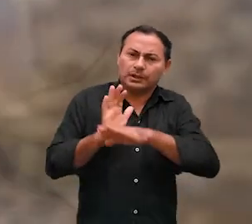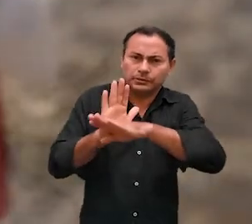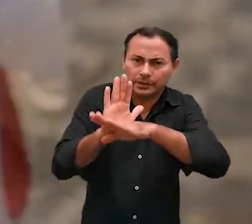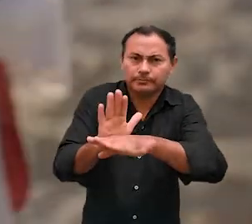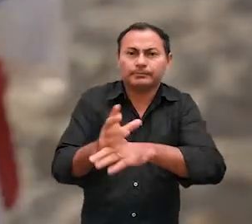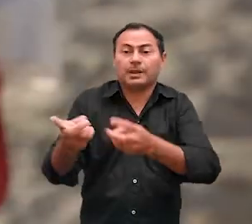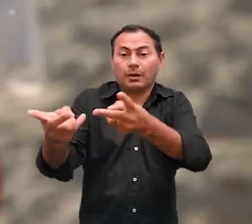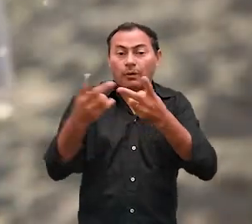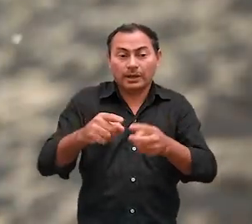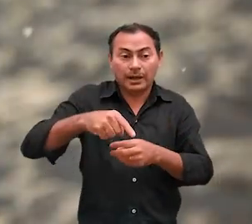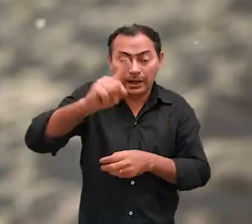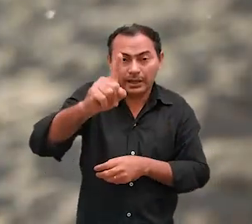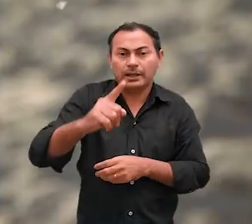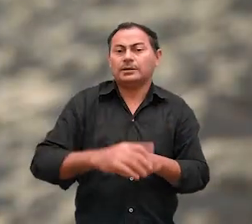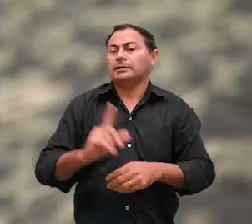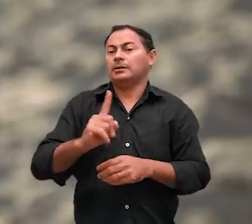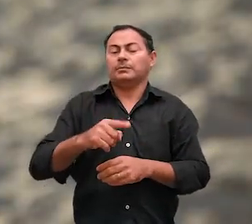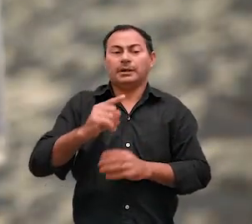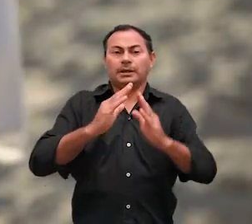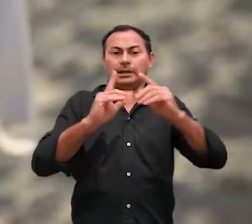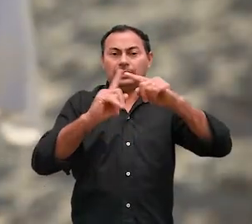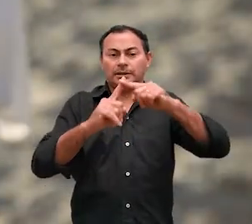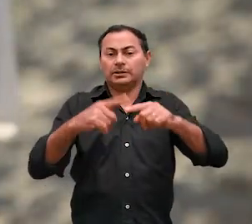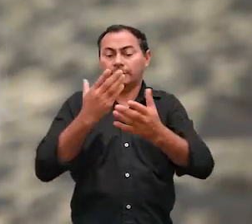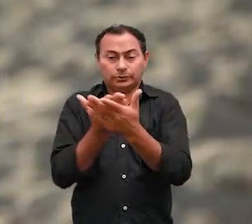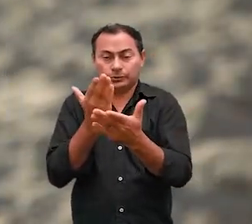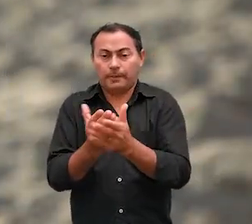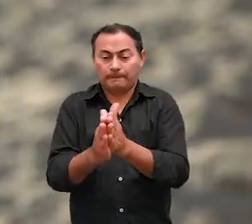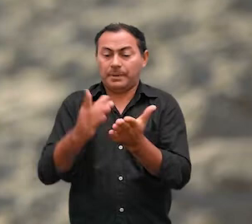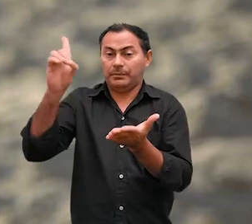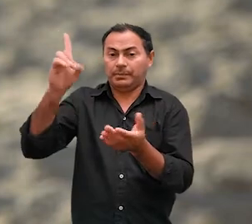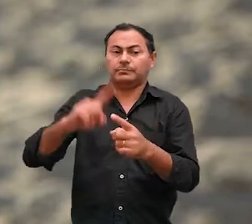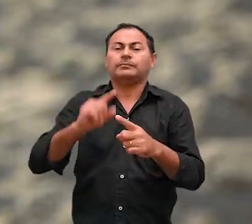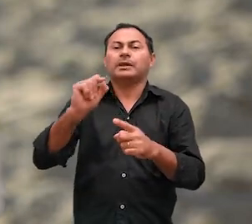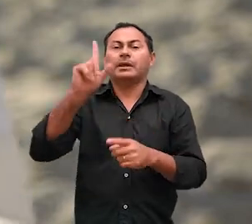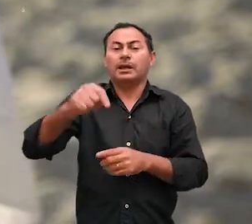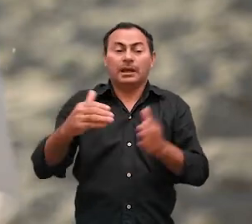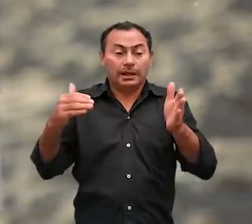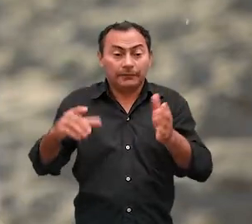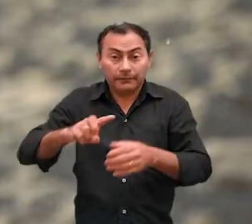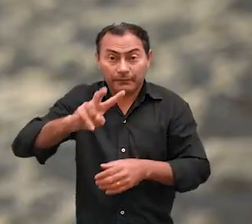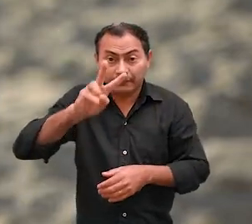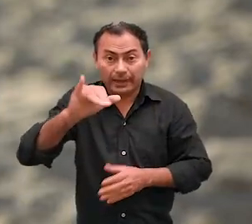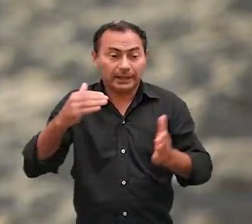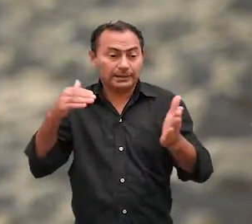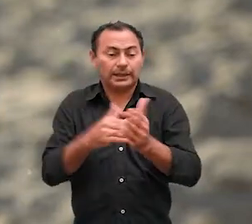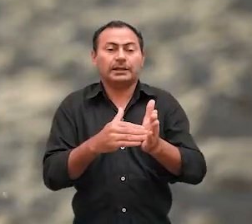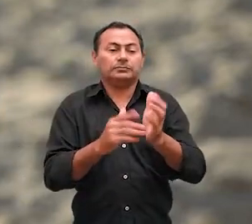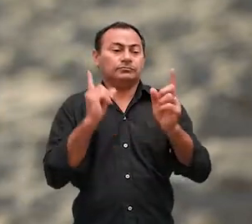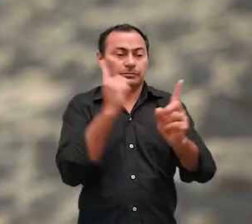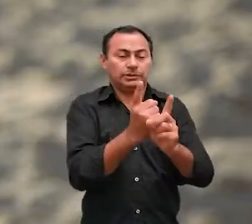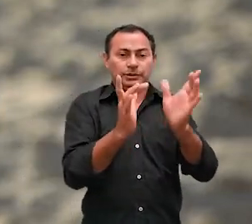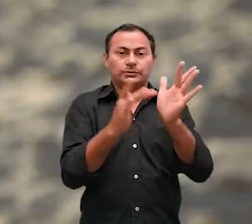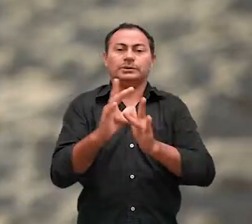cargas o convite é para ir aí ele não para a igreja nem para o estudo bíblico e quem for até ele terá